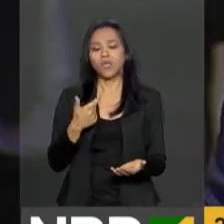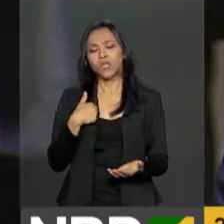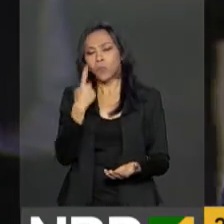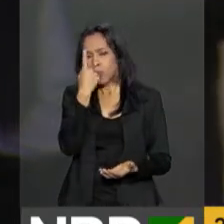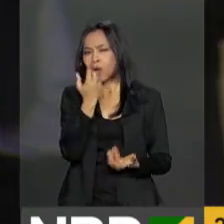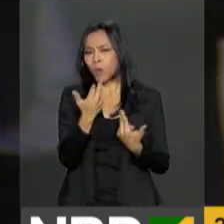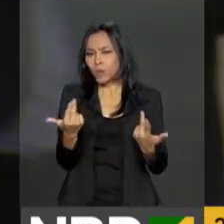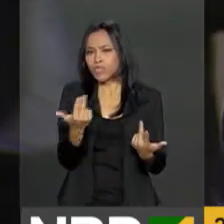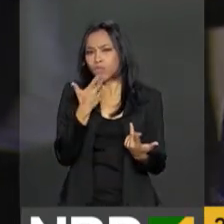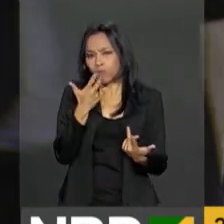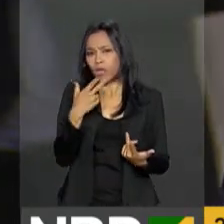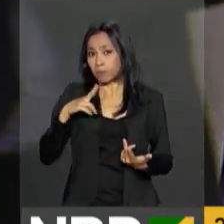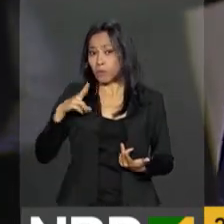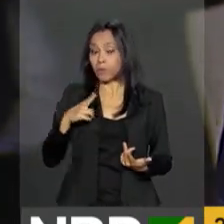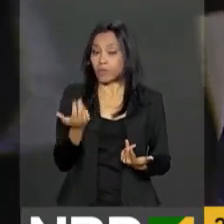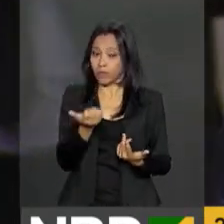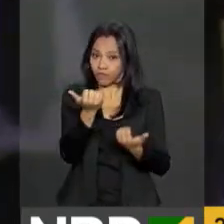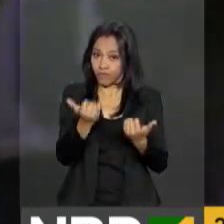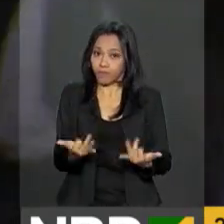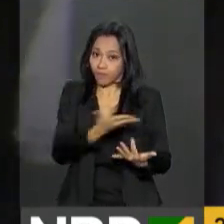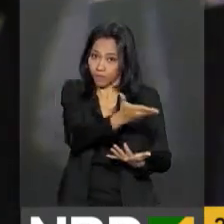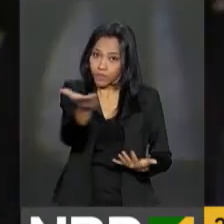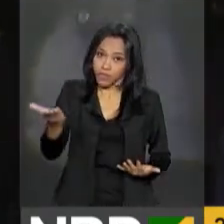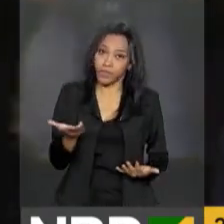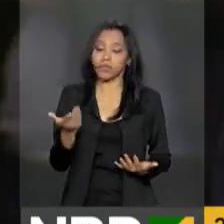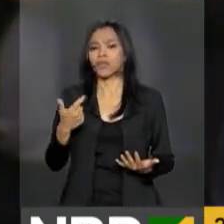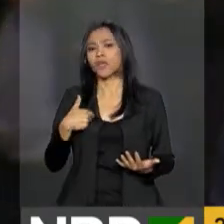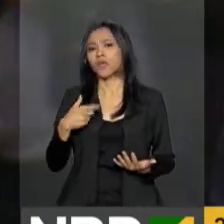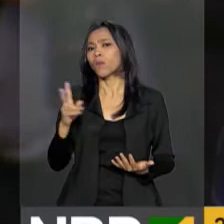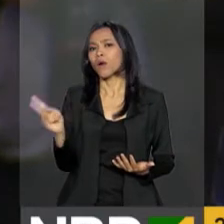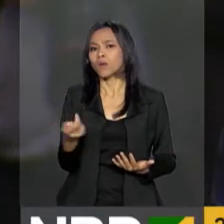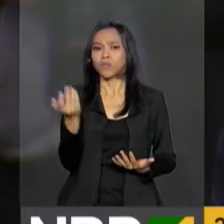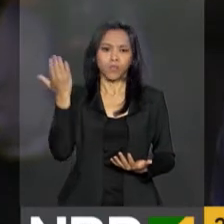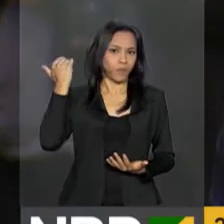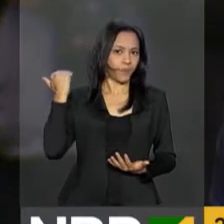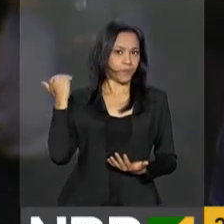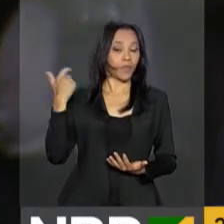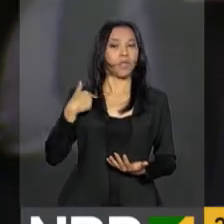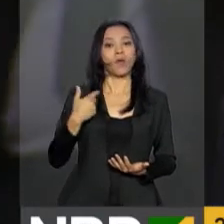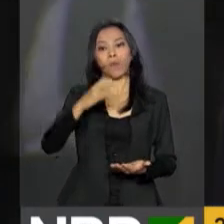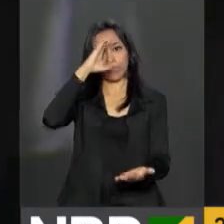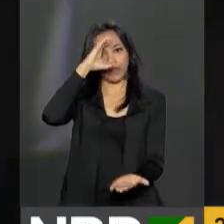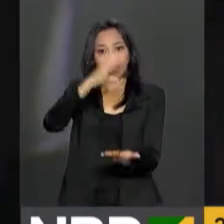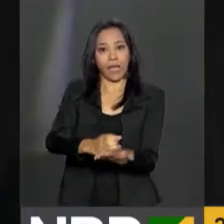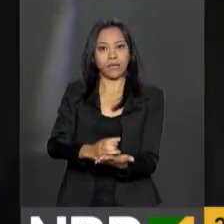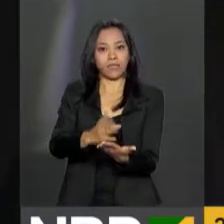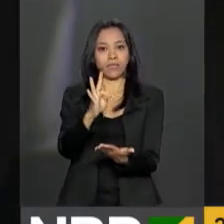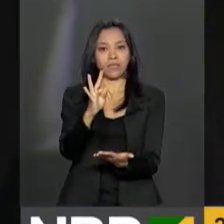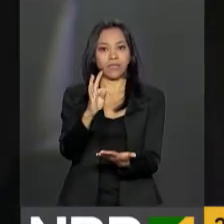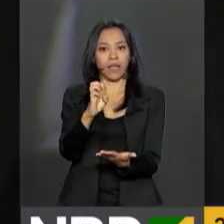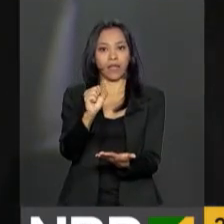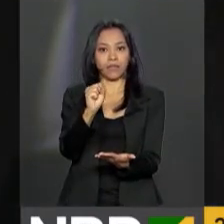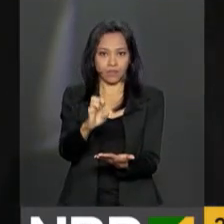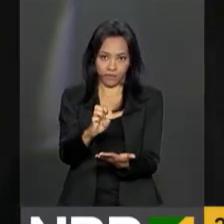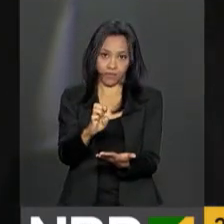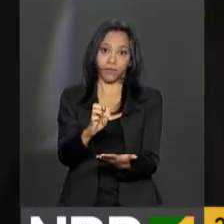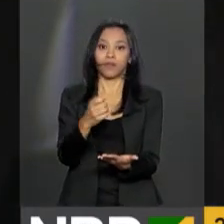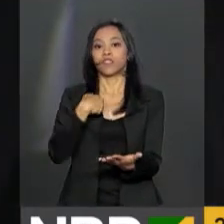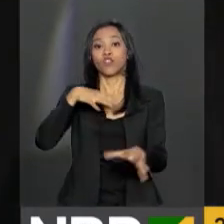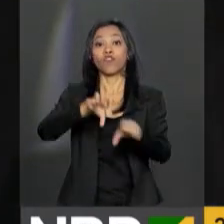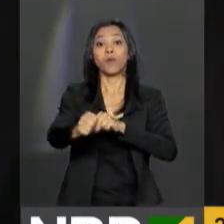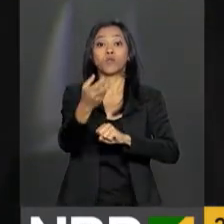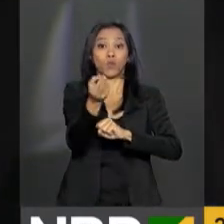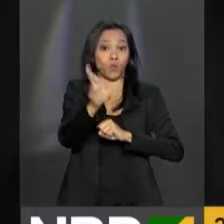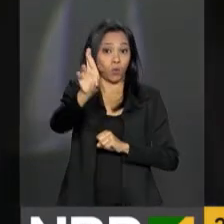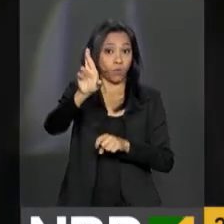muito particular eu não dado momento apresentei uma tese de doutoramento meio a primeira tece é versava sobre